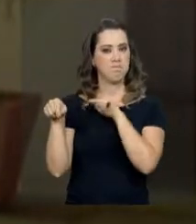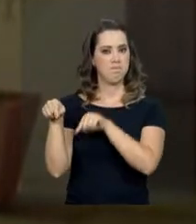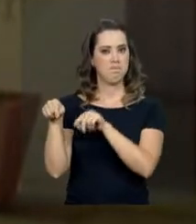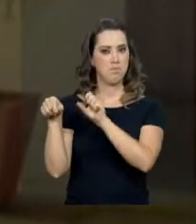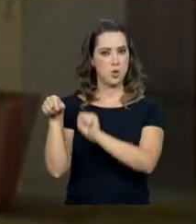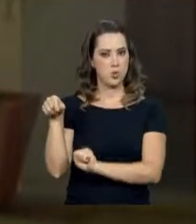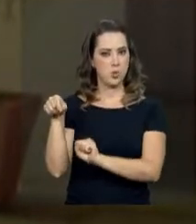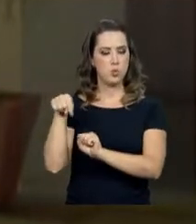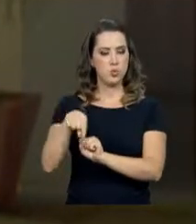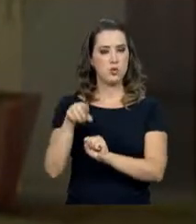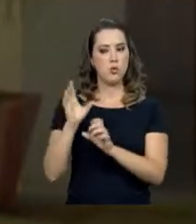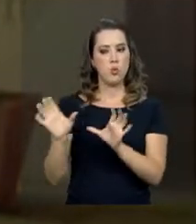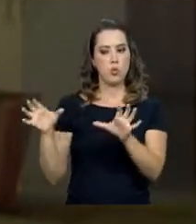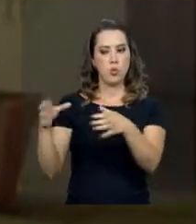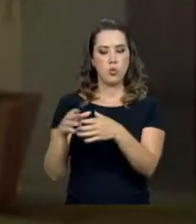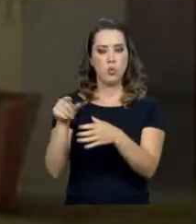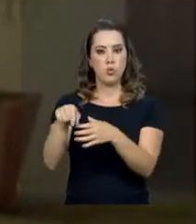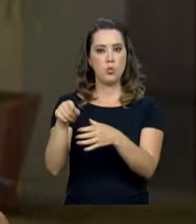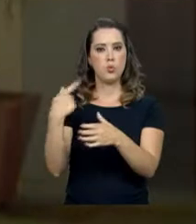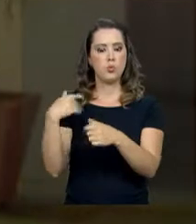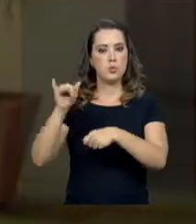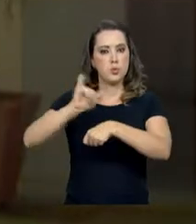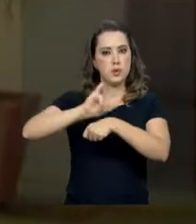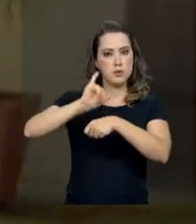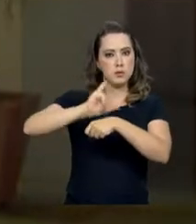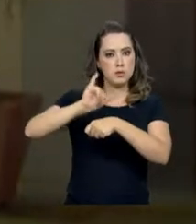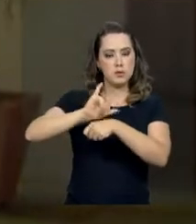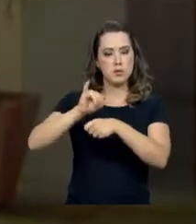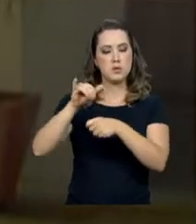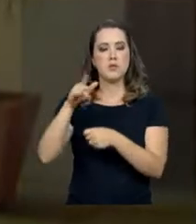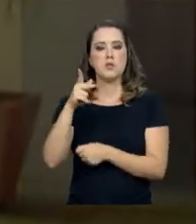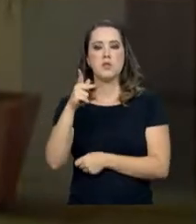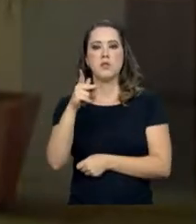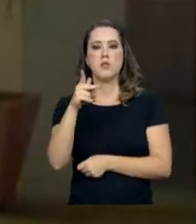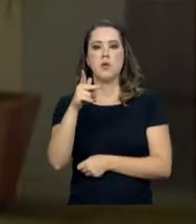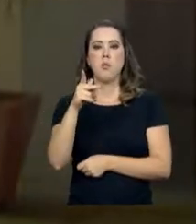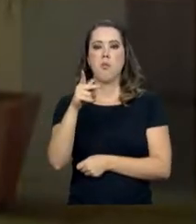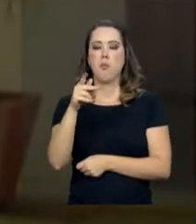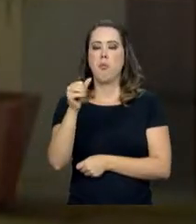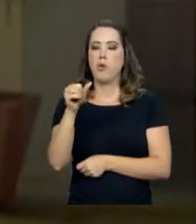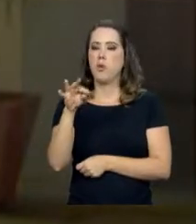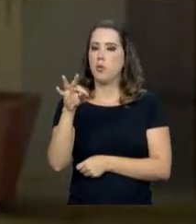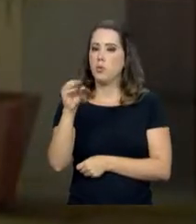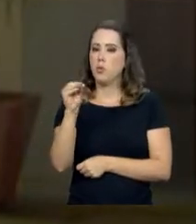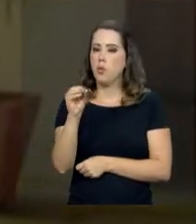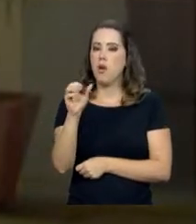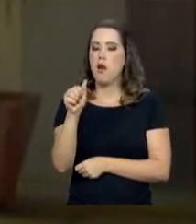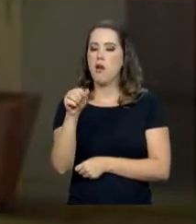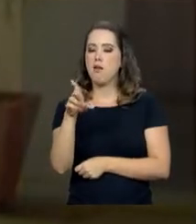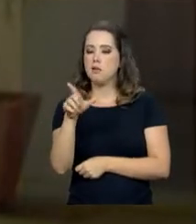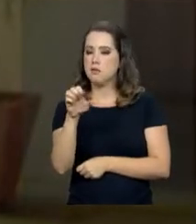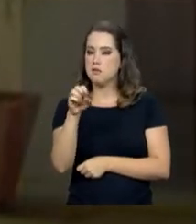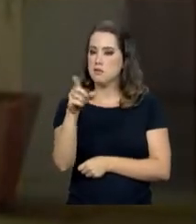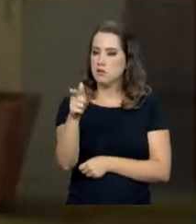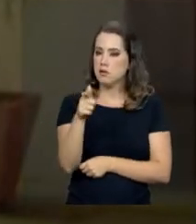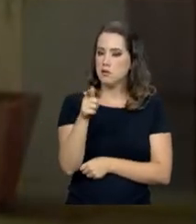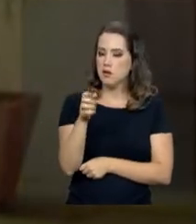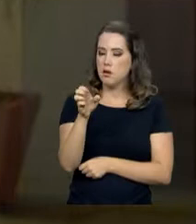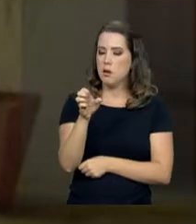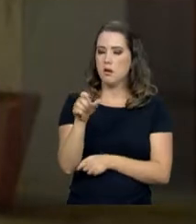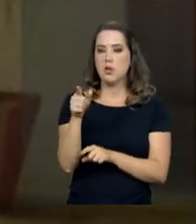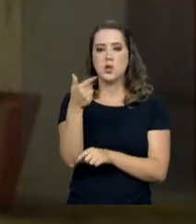uma parte desses venezuelanos ficarão em Porto Alegre, em abrigos em Porto Alegre, e outros vão ser levados para cidades do interior, como